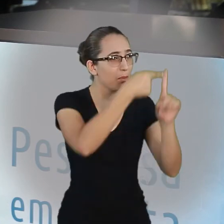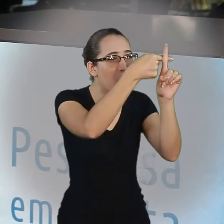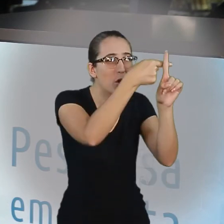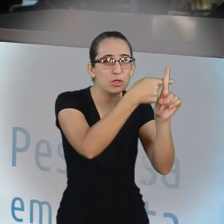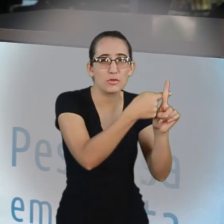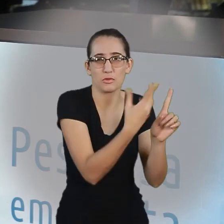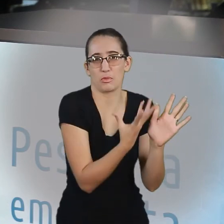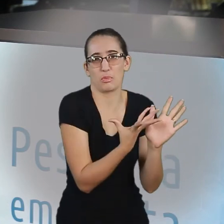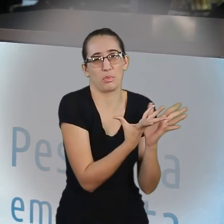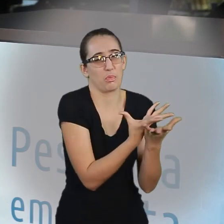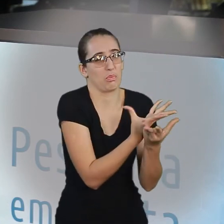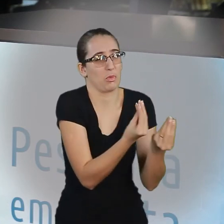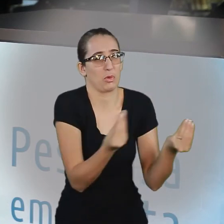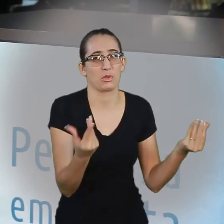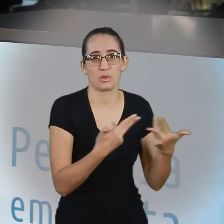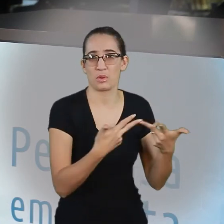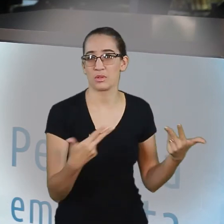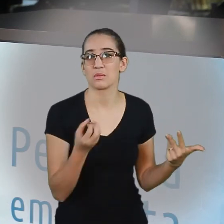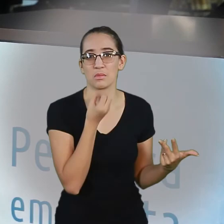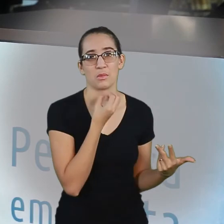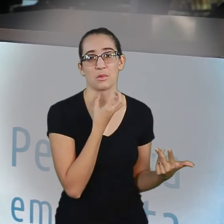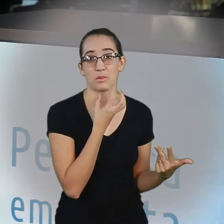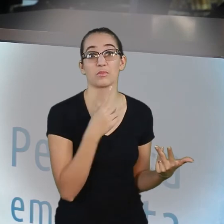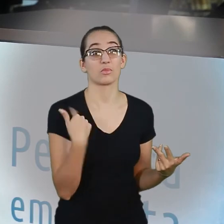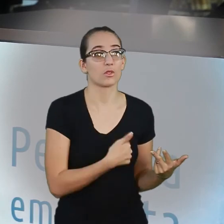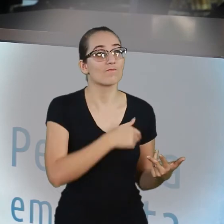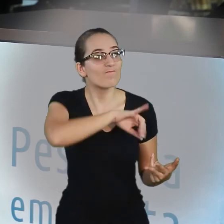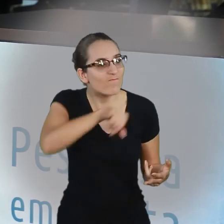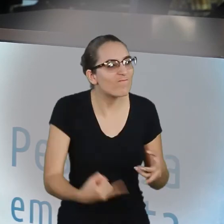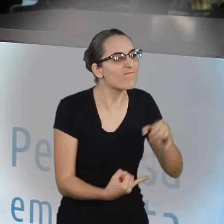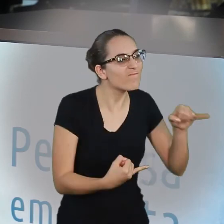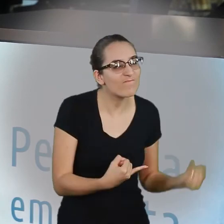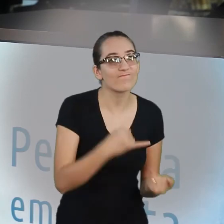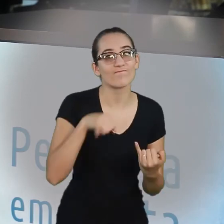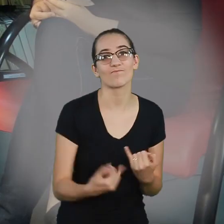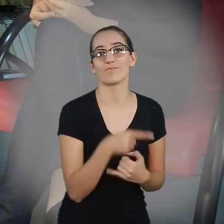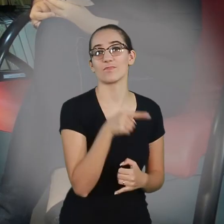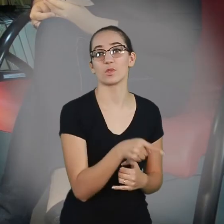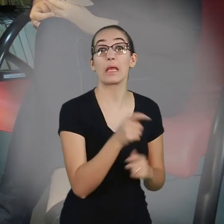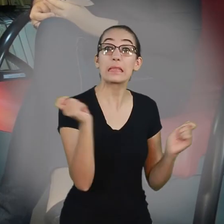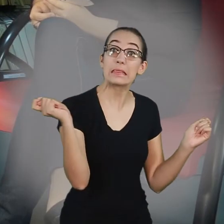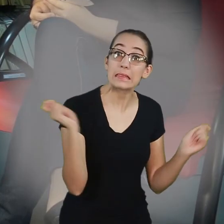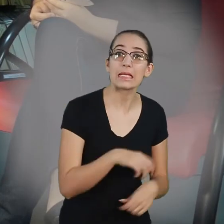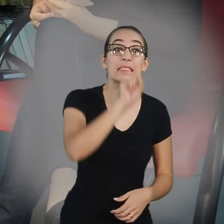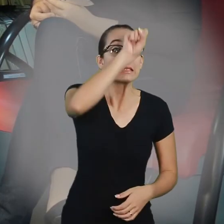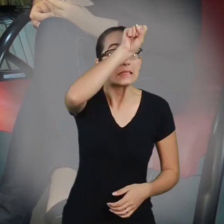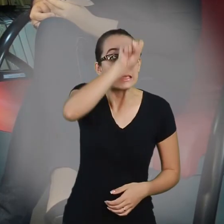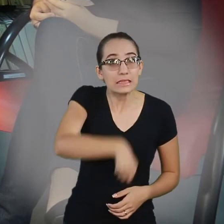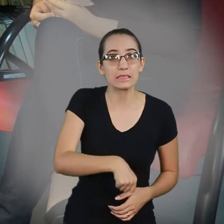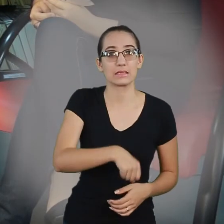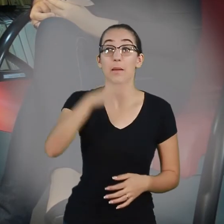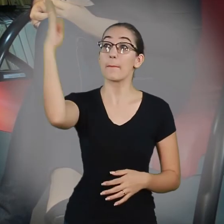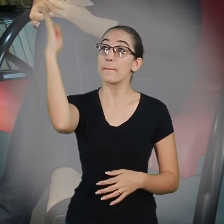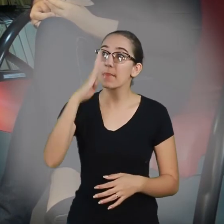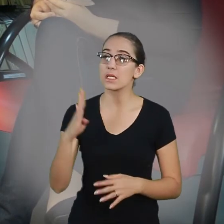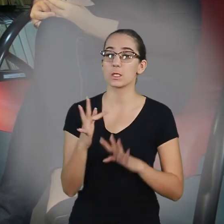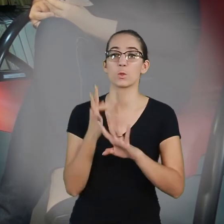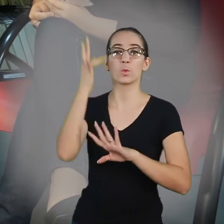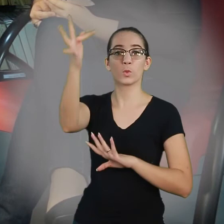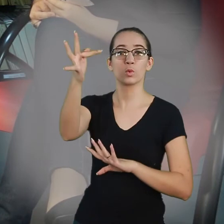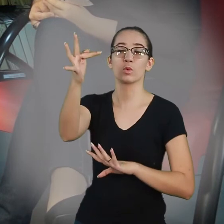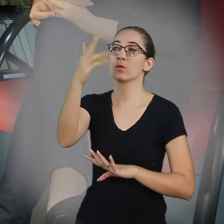e adicionando conhecimento a essas cadeias econômicas, esses setores econômicos, nós podemos ser referência, sim, no Brasil para a economia do